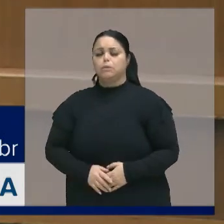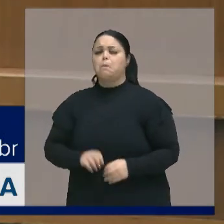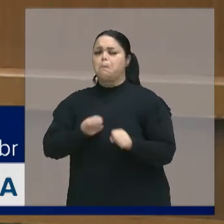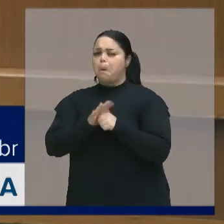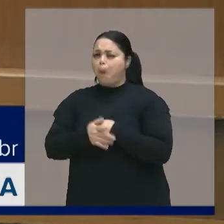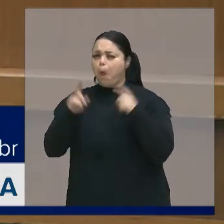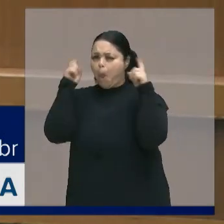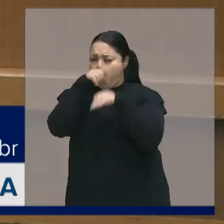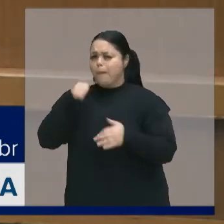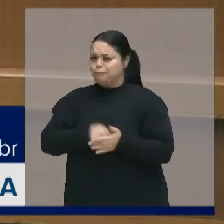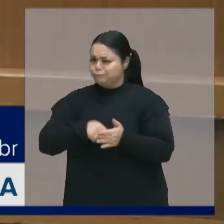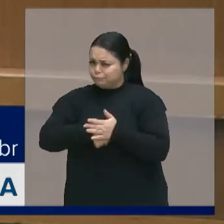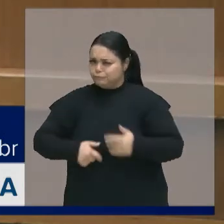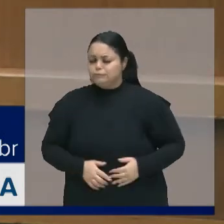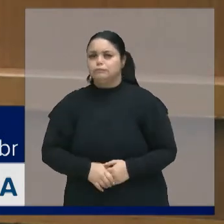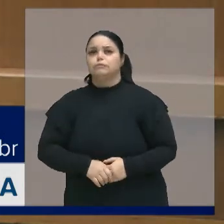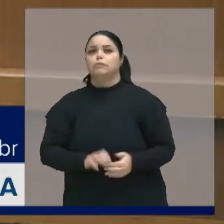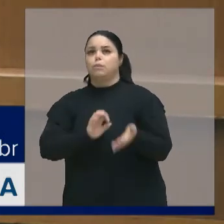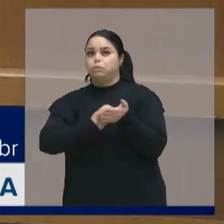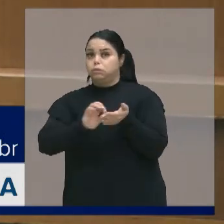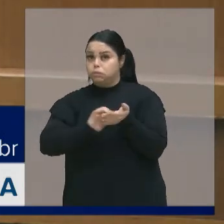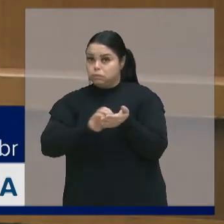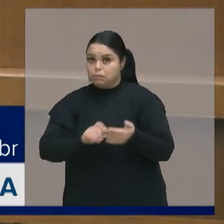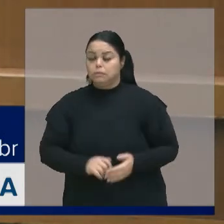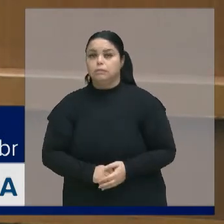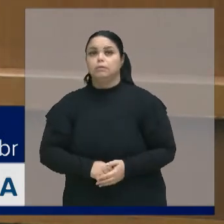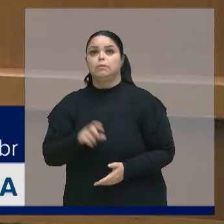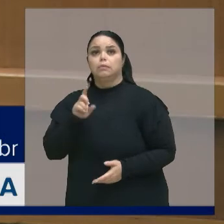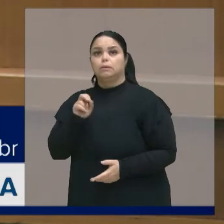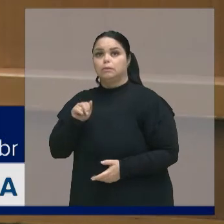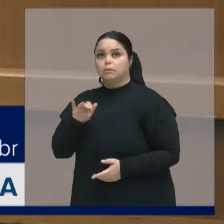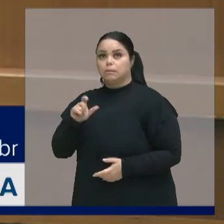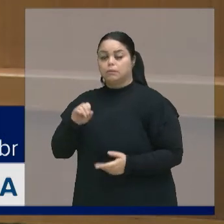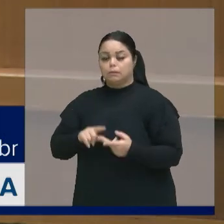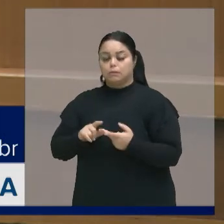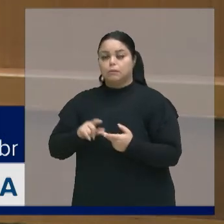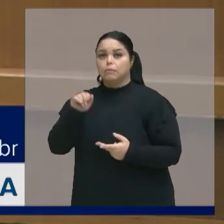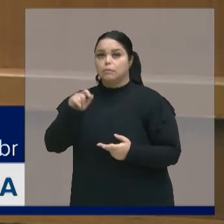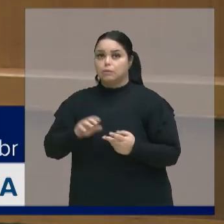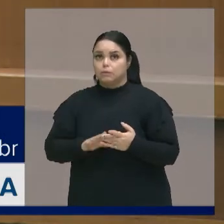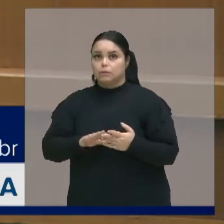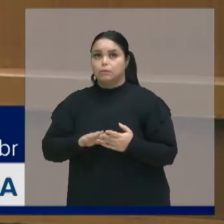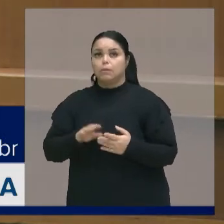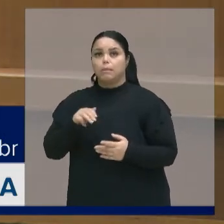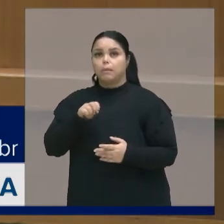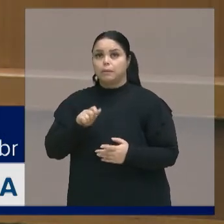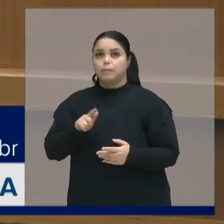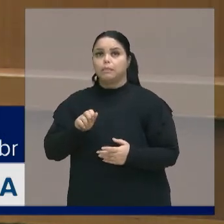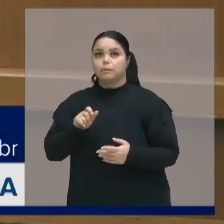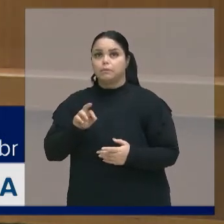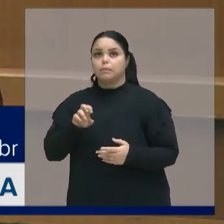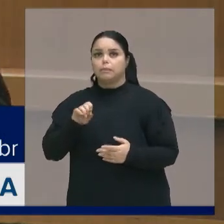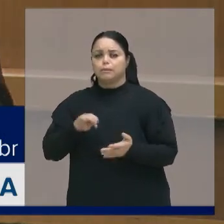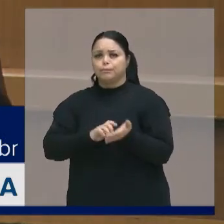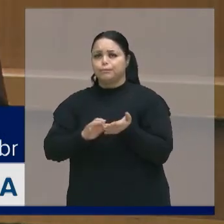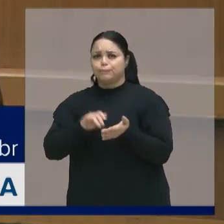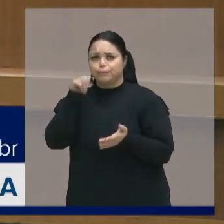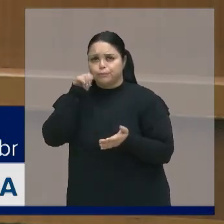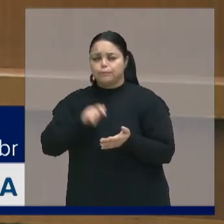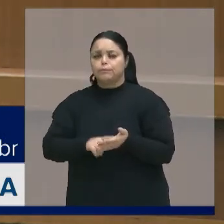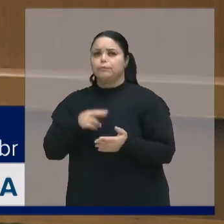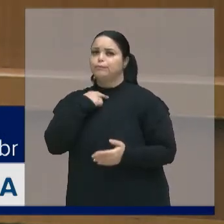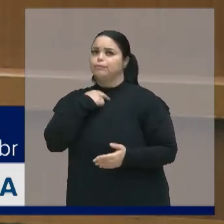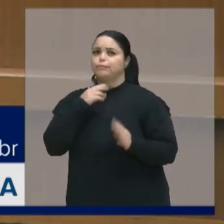difícil, tivemos aí o secretário Danilo Stanzani, agora a secretária Margarete, mas não podemos deixar